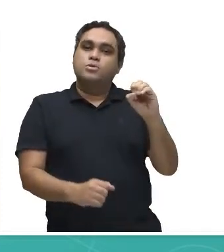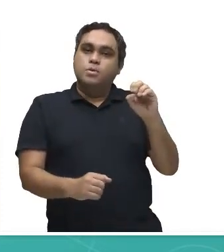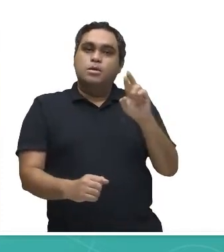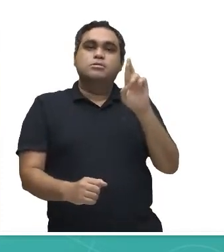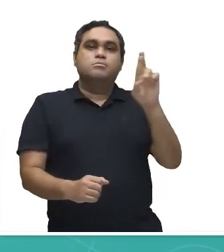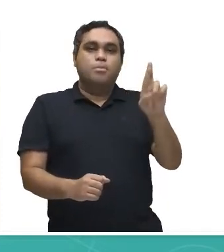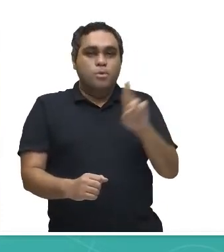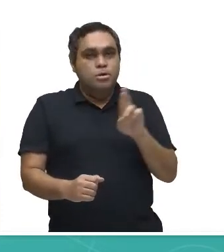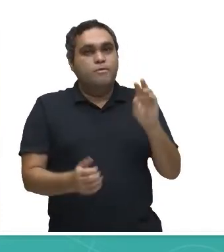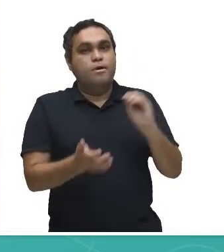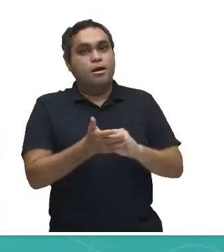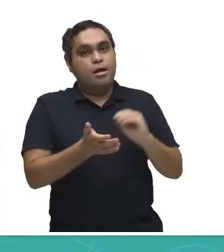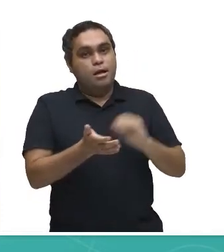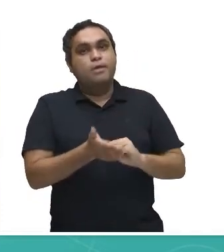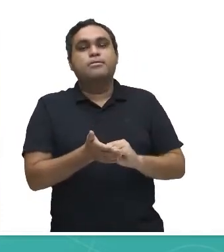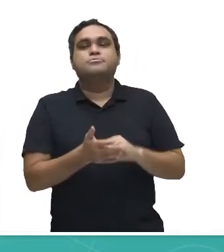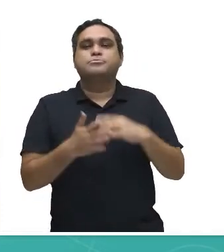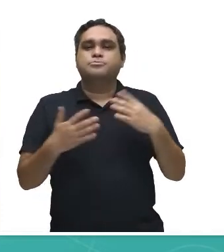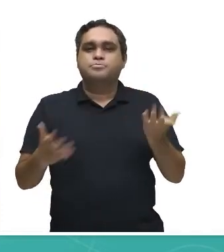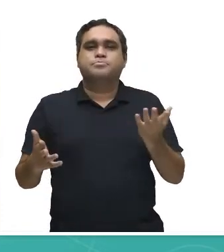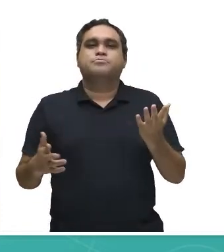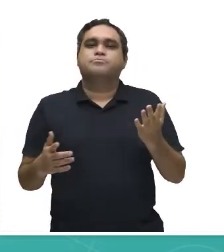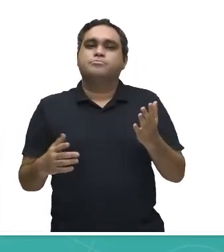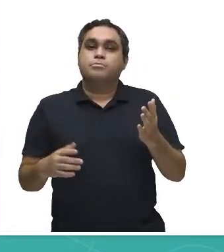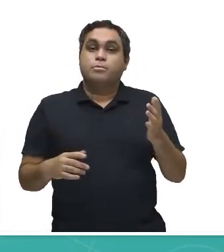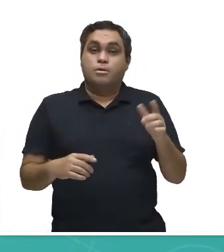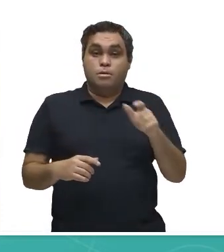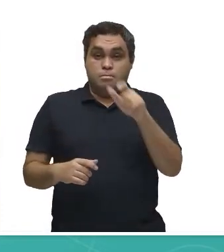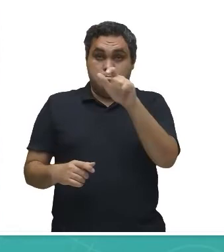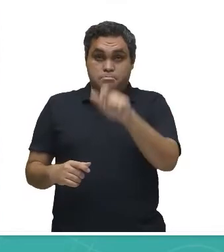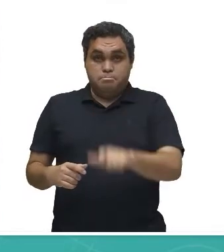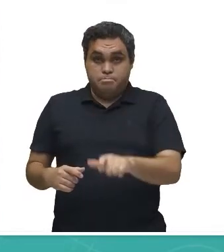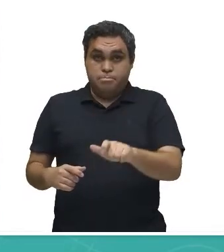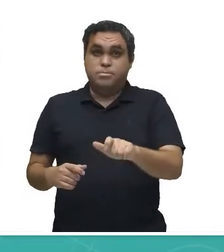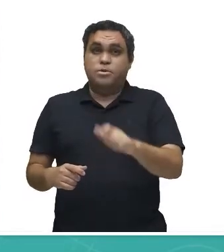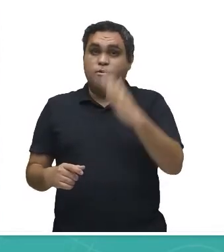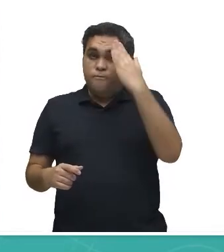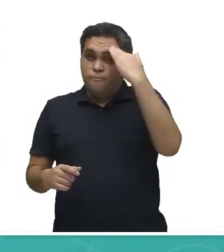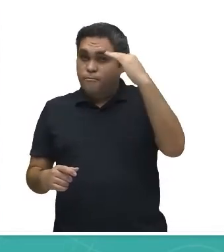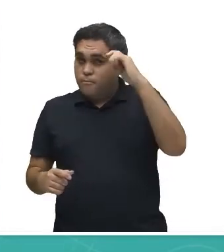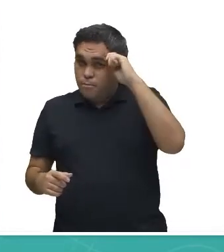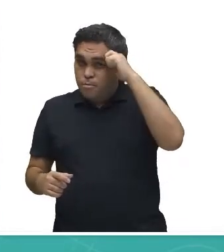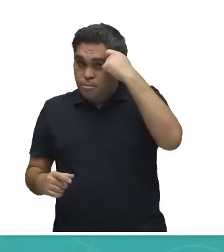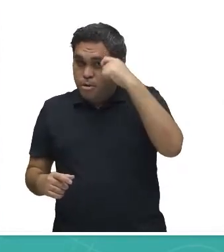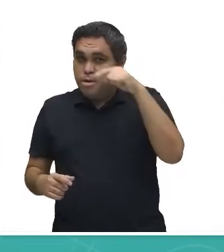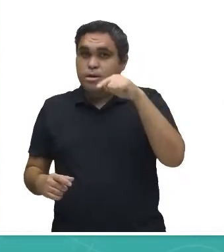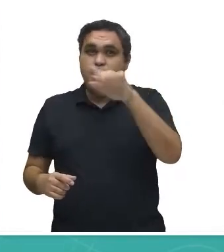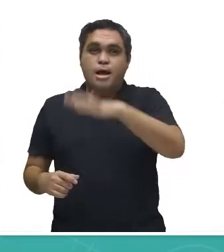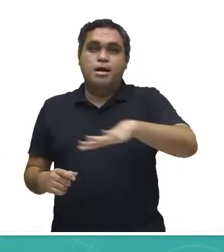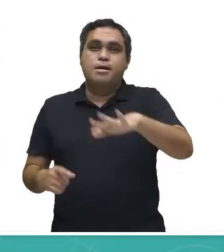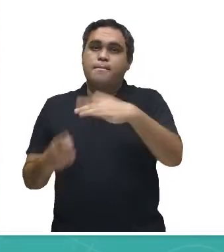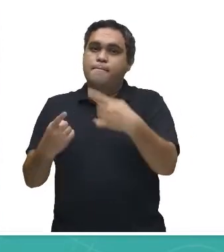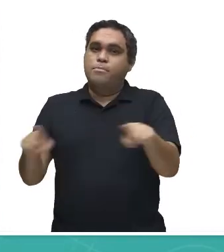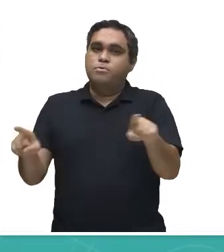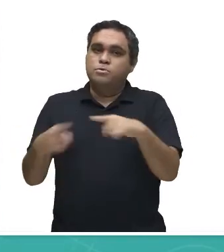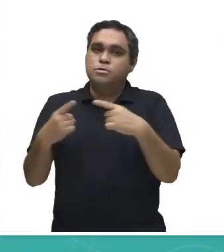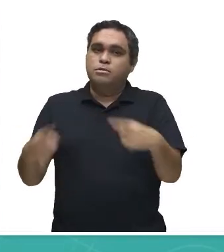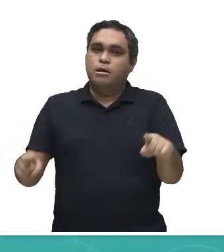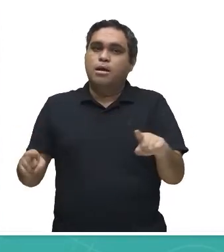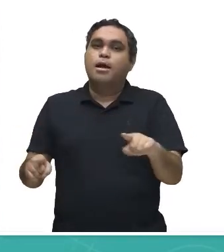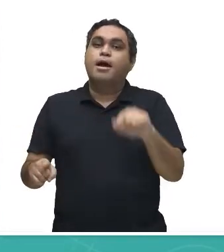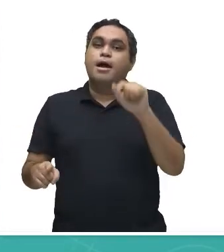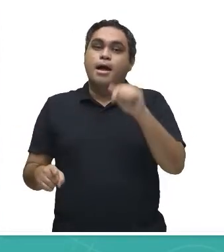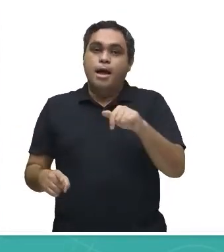nessa questão, o nosso afrodescendente que tem essa divulgação na música, nessa questão é